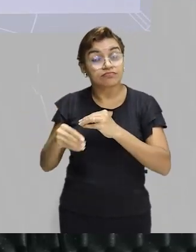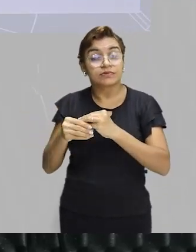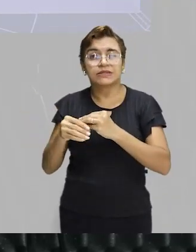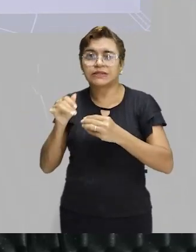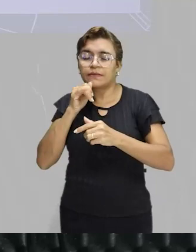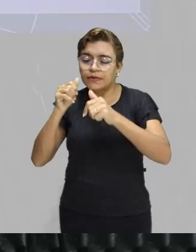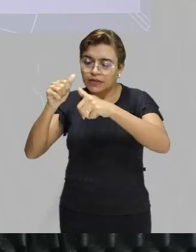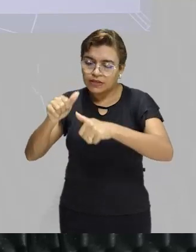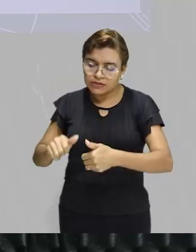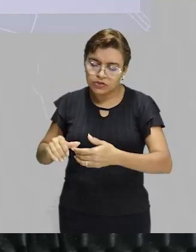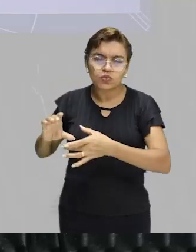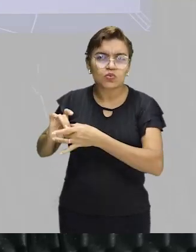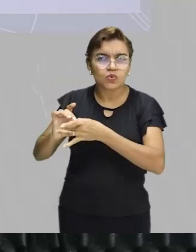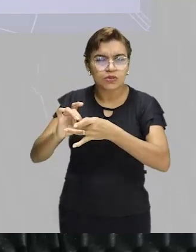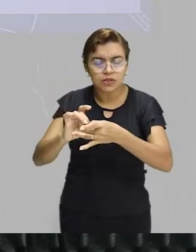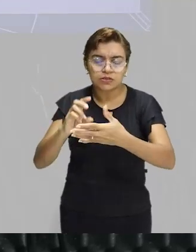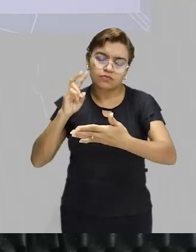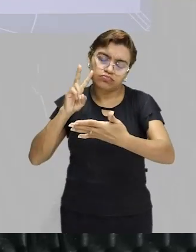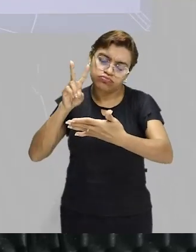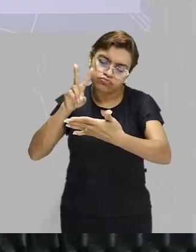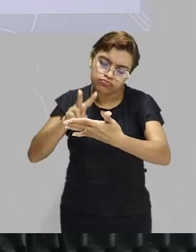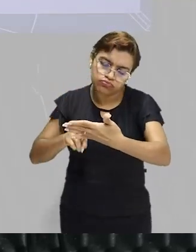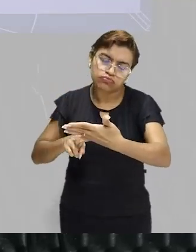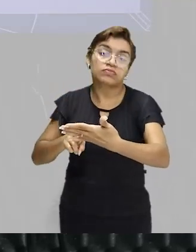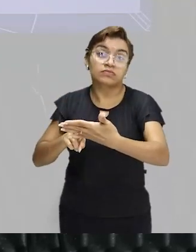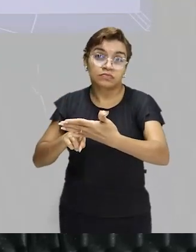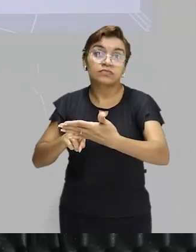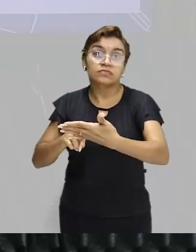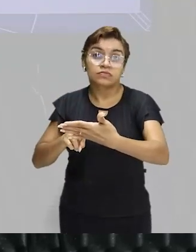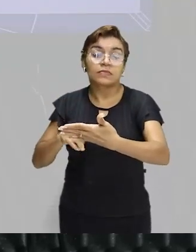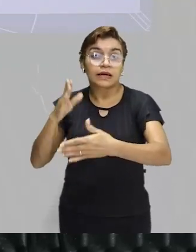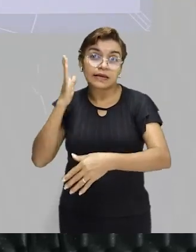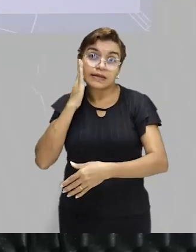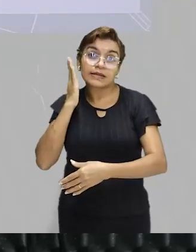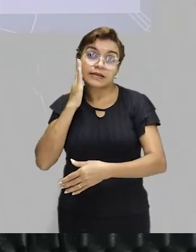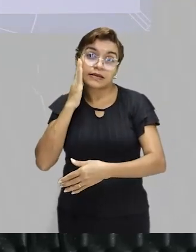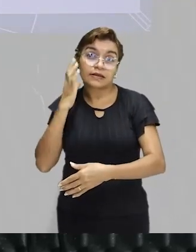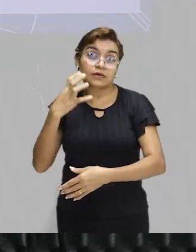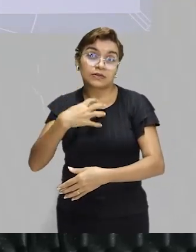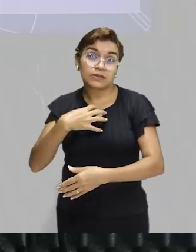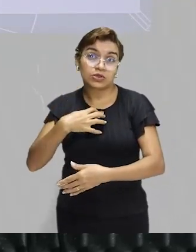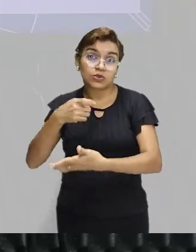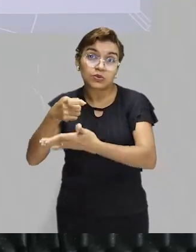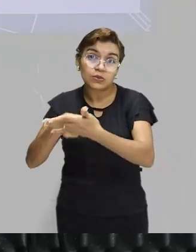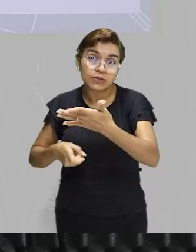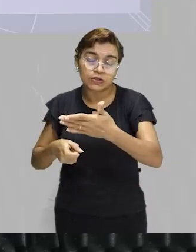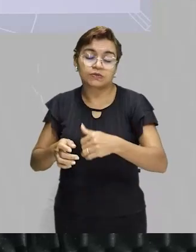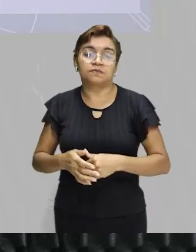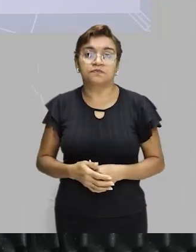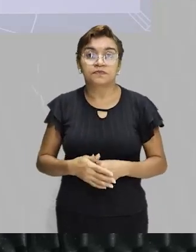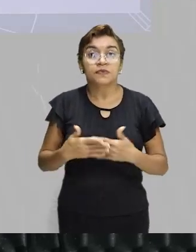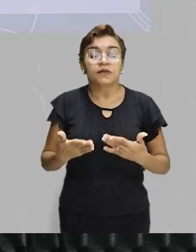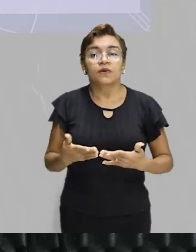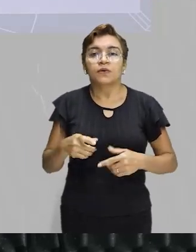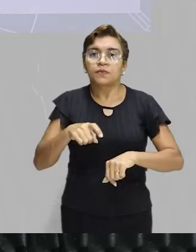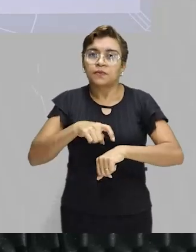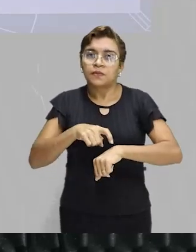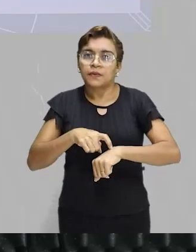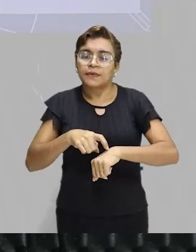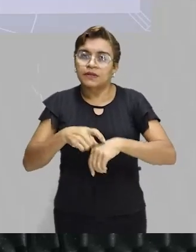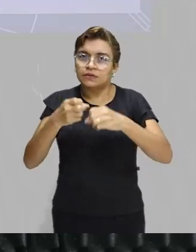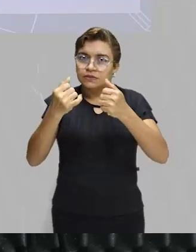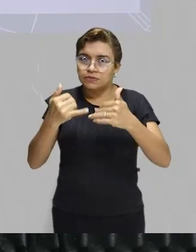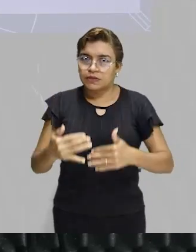analisando o contexto, você vai buscando aquilo que você já conhece para construir o sentido daquele texto. Então, quando nós falamos